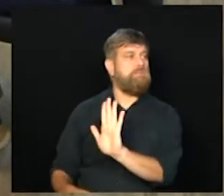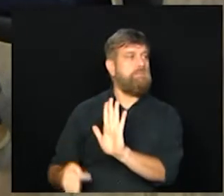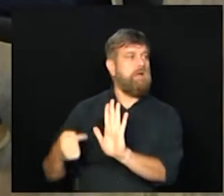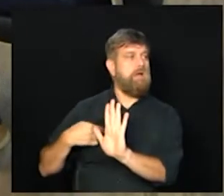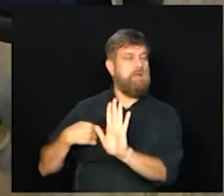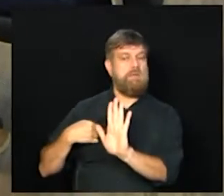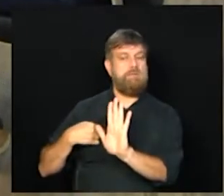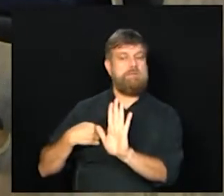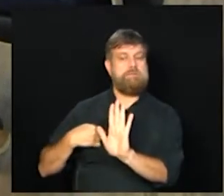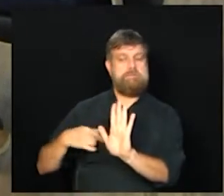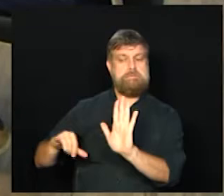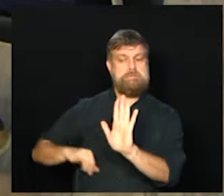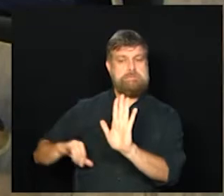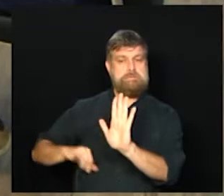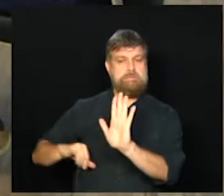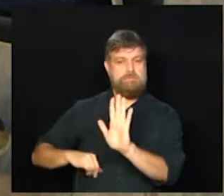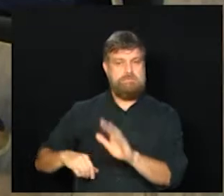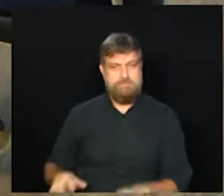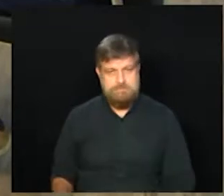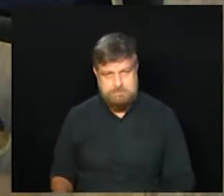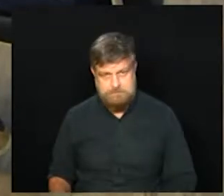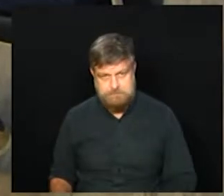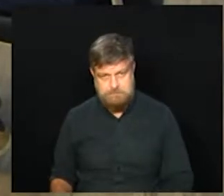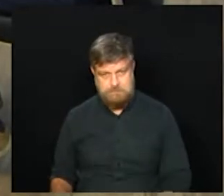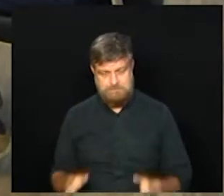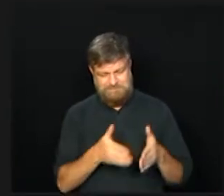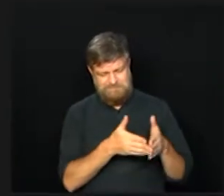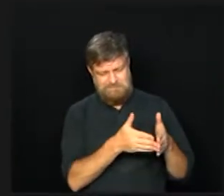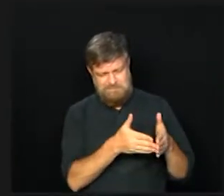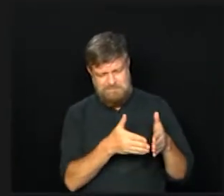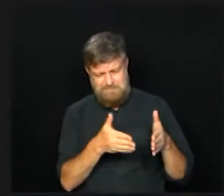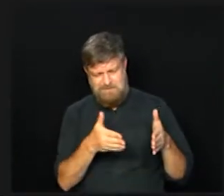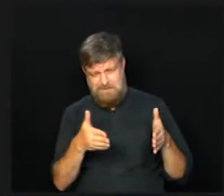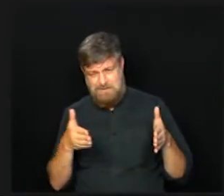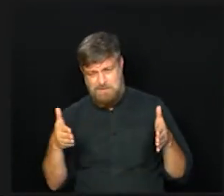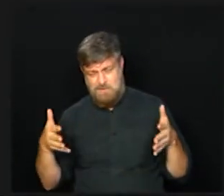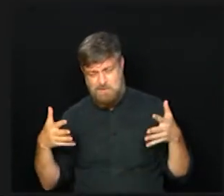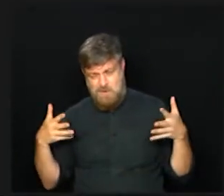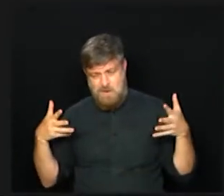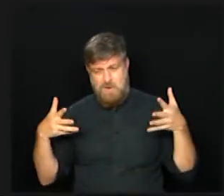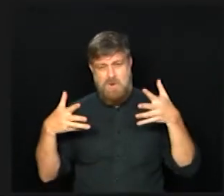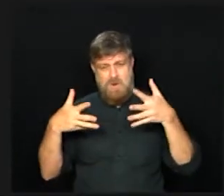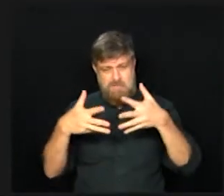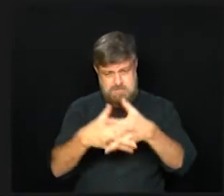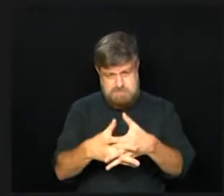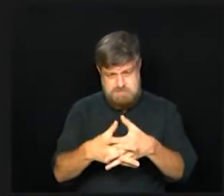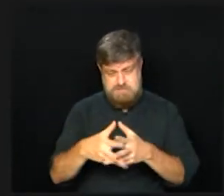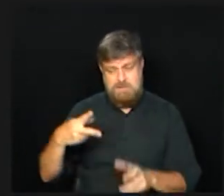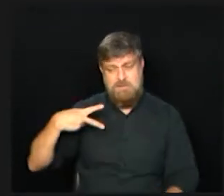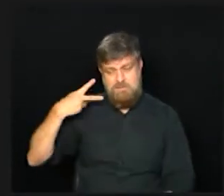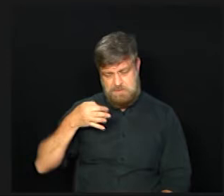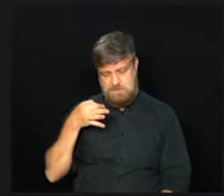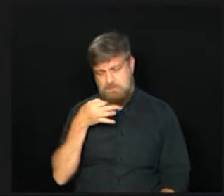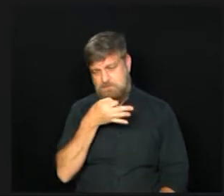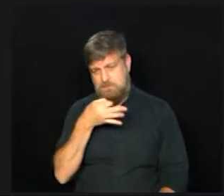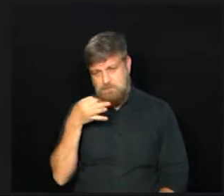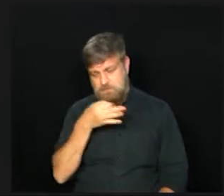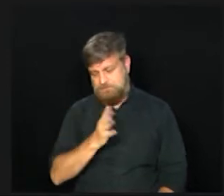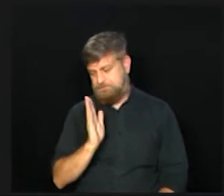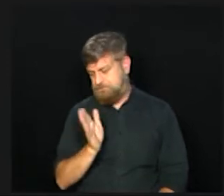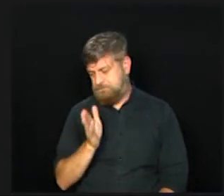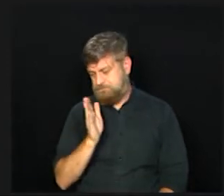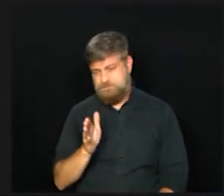Então, Gabriel, é um período muito complexo a pandemia, por conta do que as vereadoras comentaram, e também a Carla comentou,